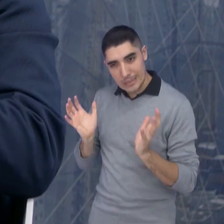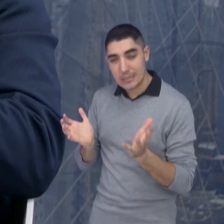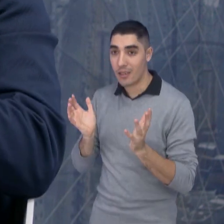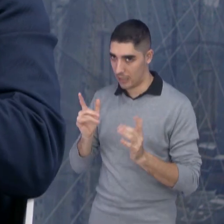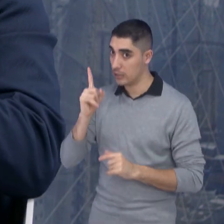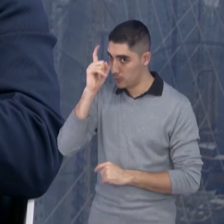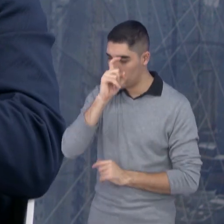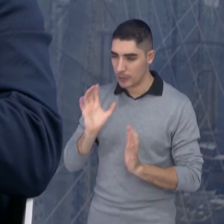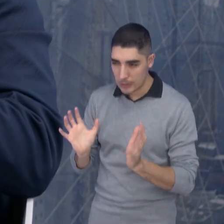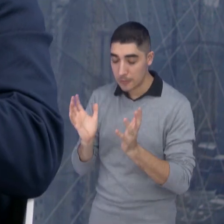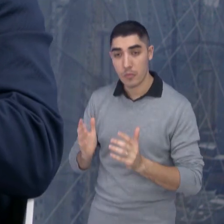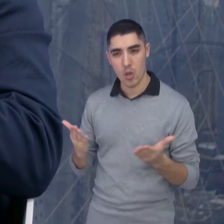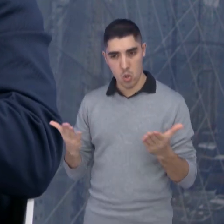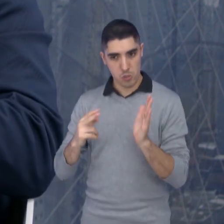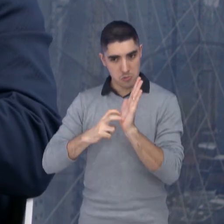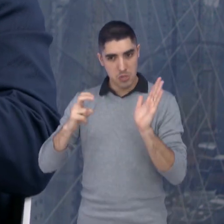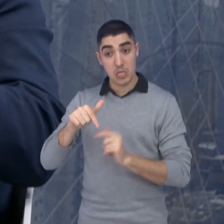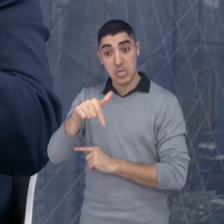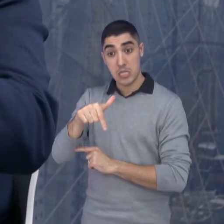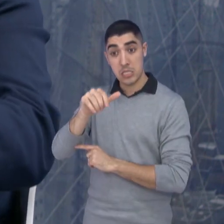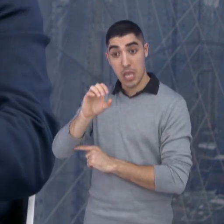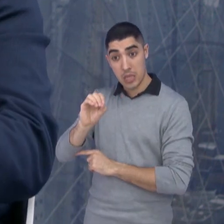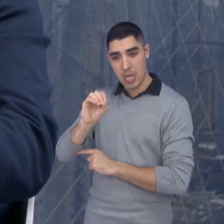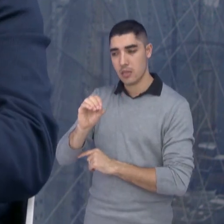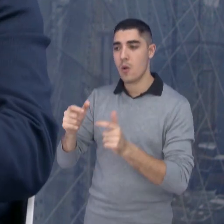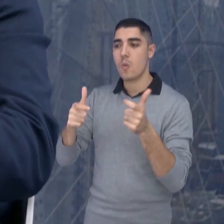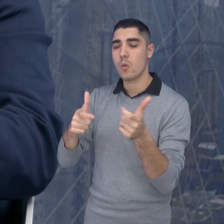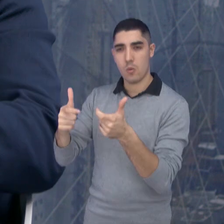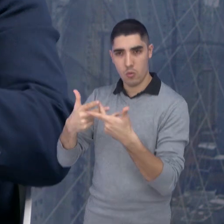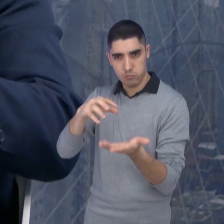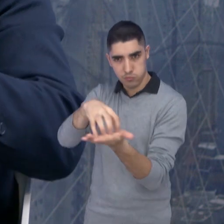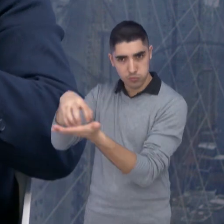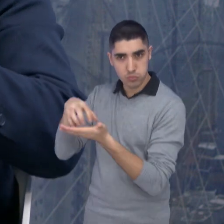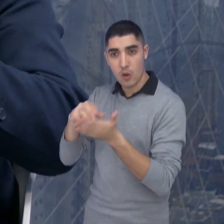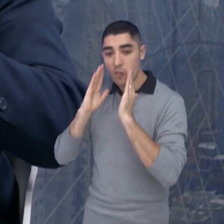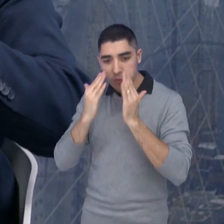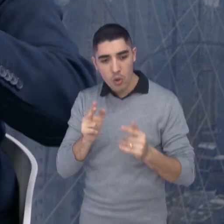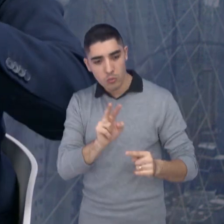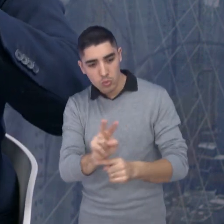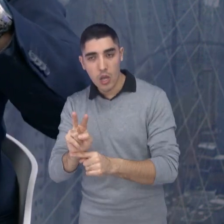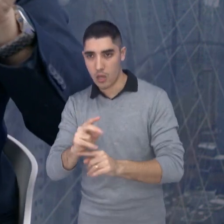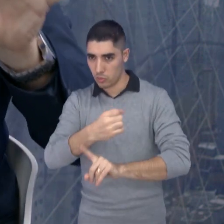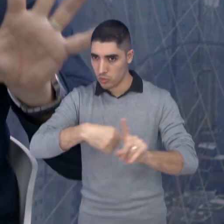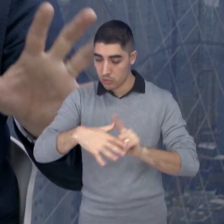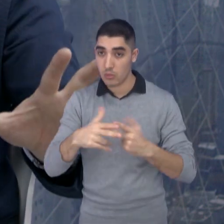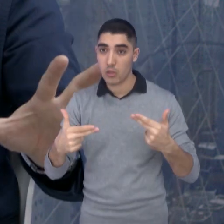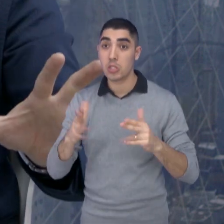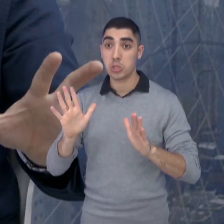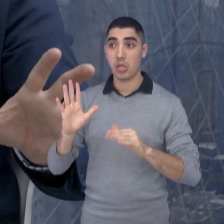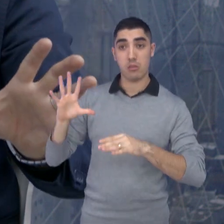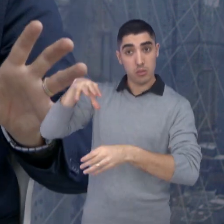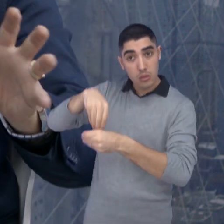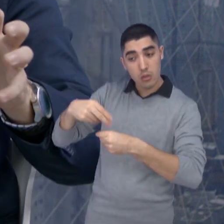nós tivemos ali 70 organizações civis que atendem a população em vulnerabilidade social, justamente para mostrar o que o Sebrae pode fazer por